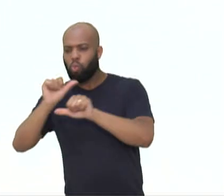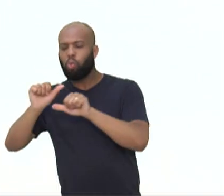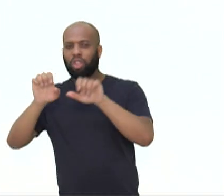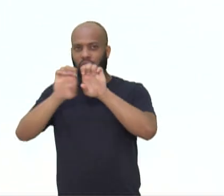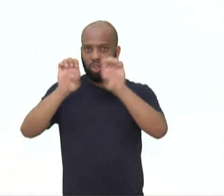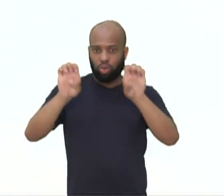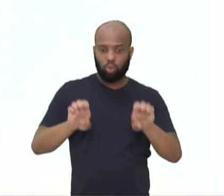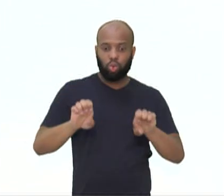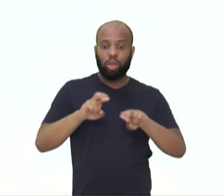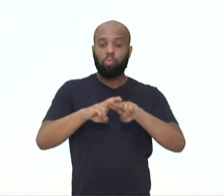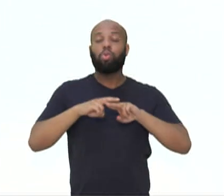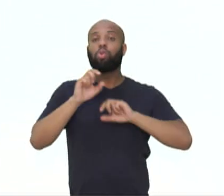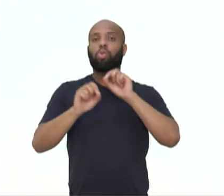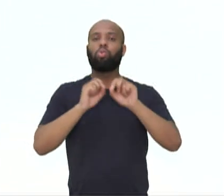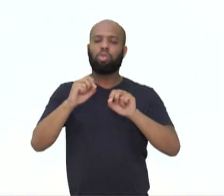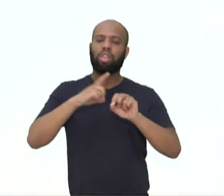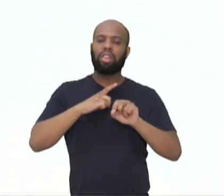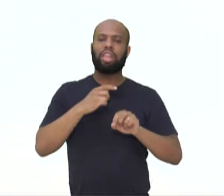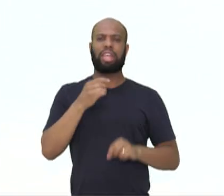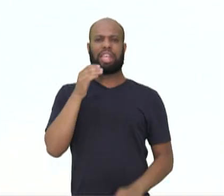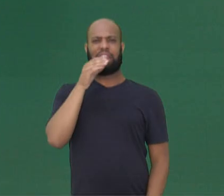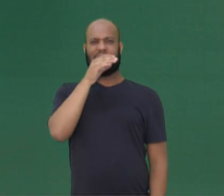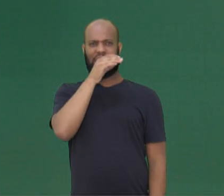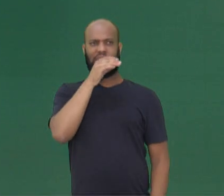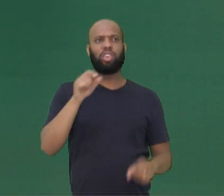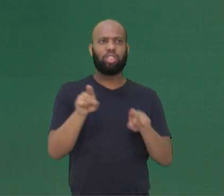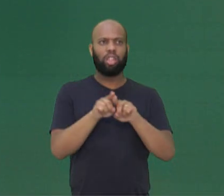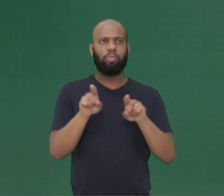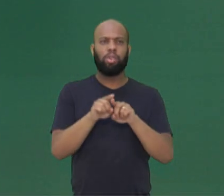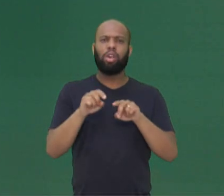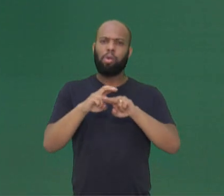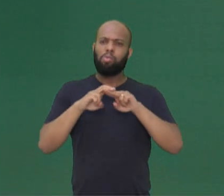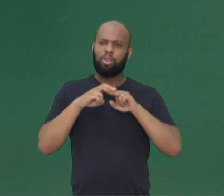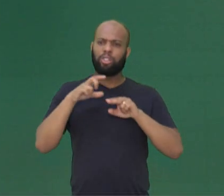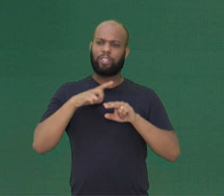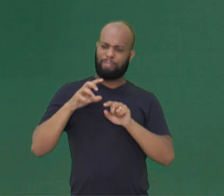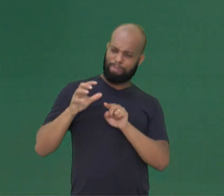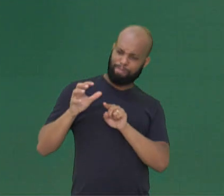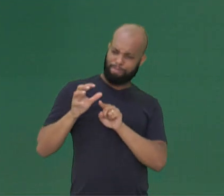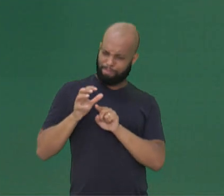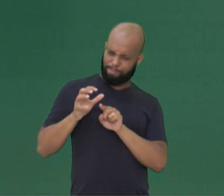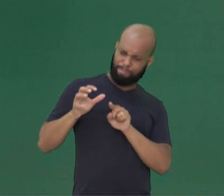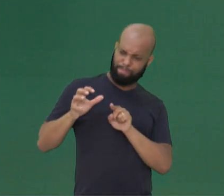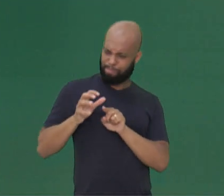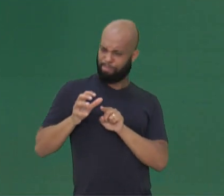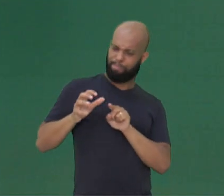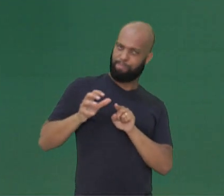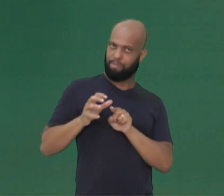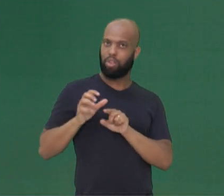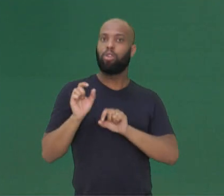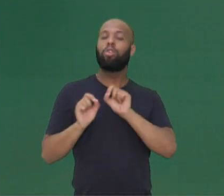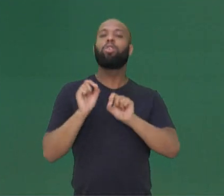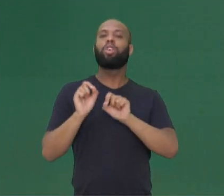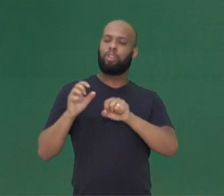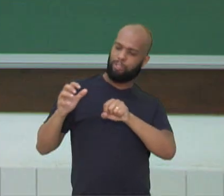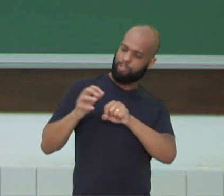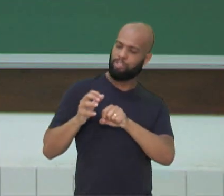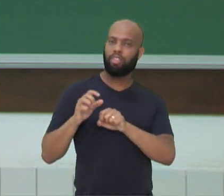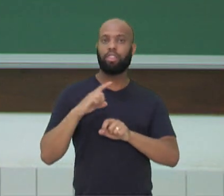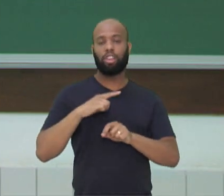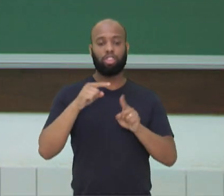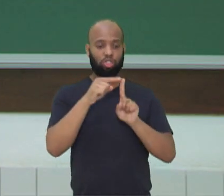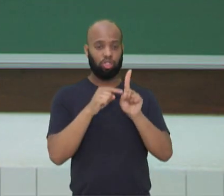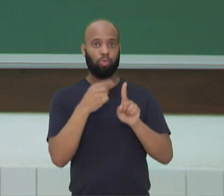temperaturas e de grandes pressões. Então, as rochas metamórficas também são as transformações dos outros dois tipos. Então, quando